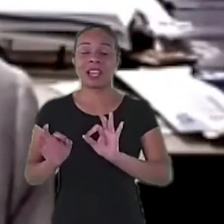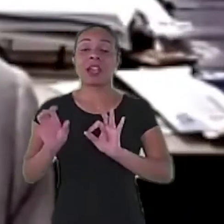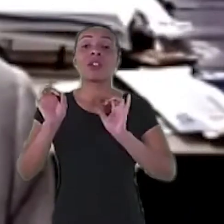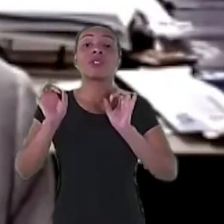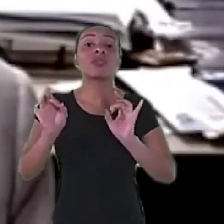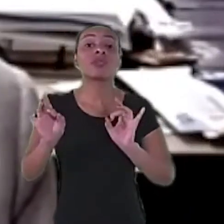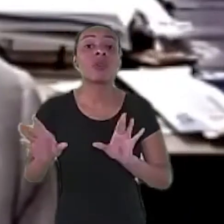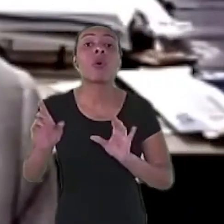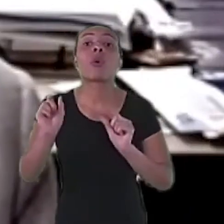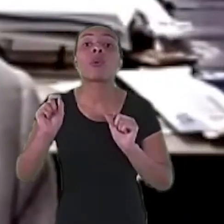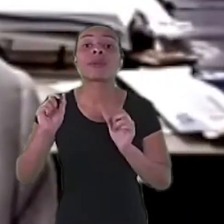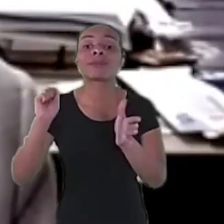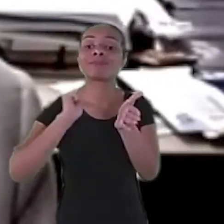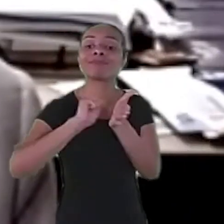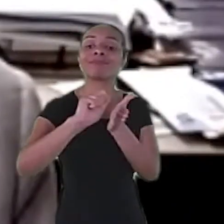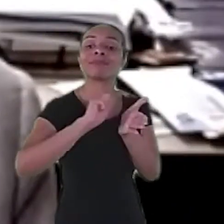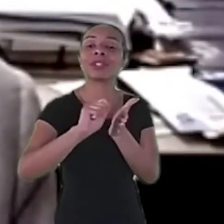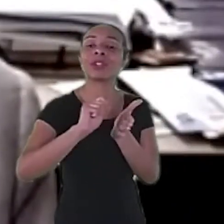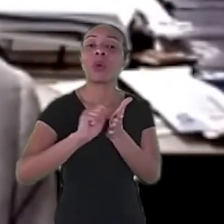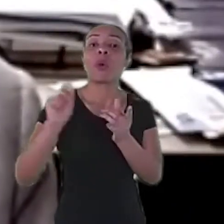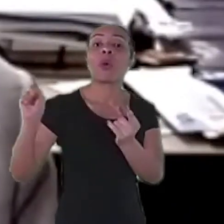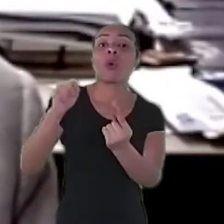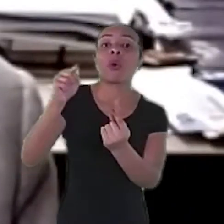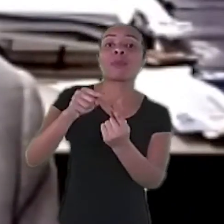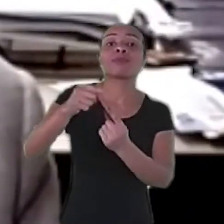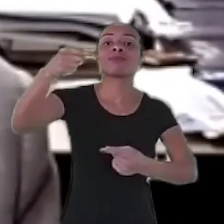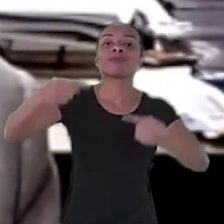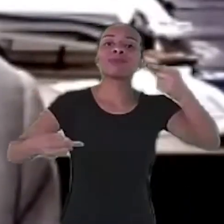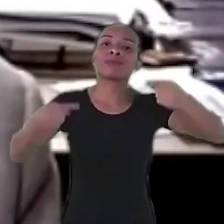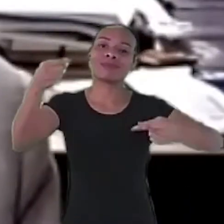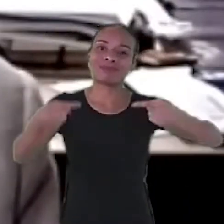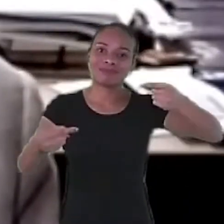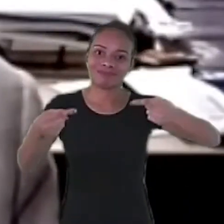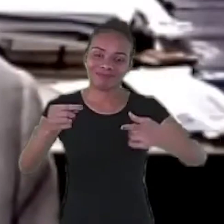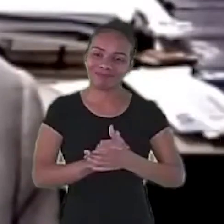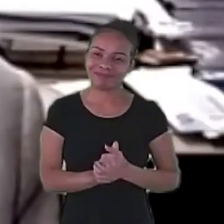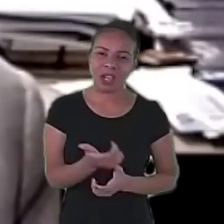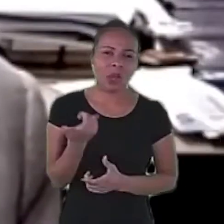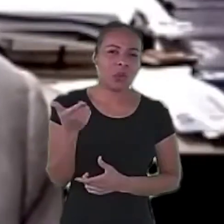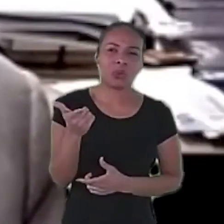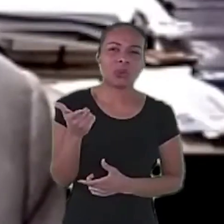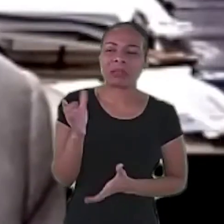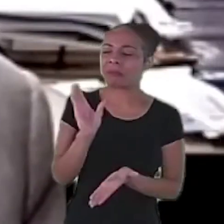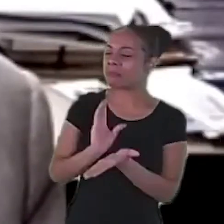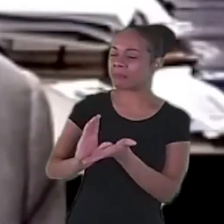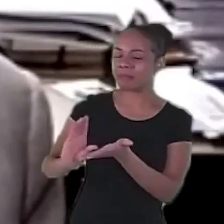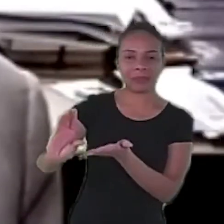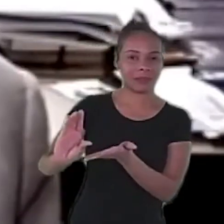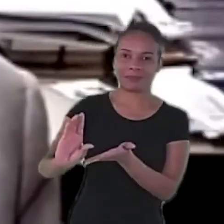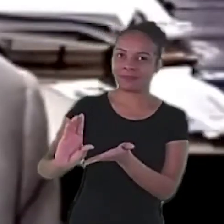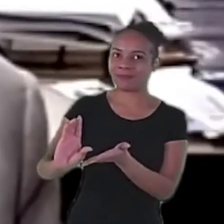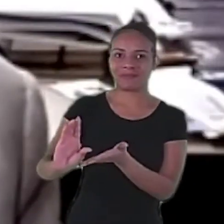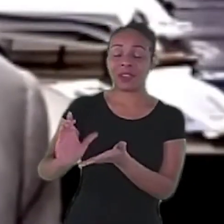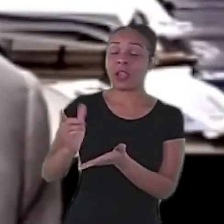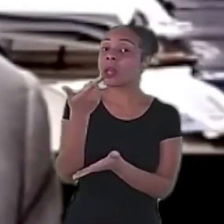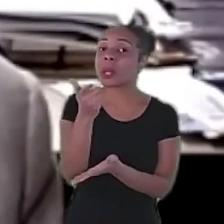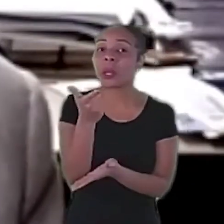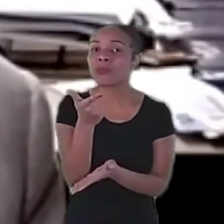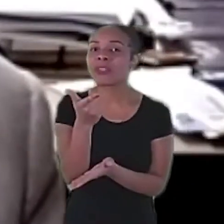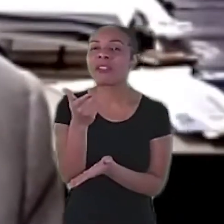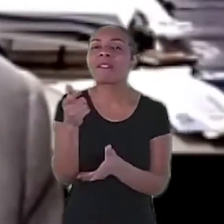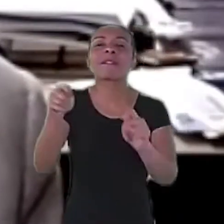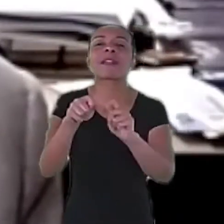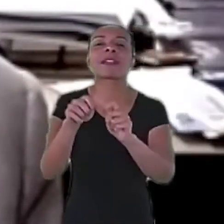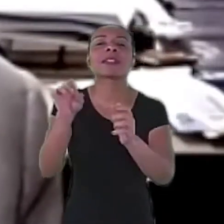político, põe uma opção de coisas que não são execuíveis, tá certo? Não tem financiamento, não tem implementação, não